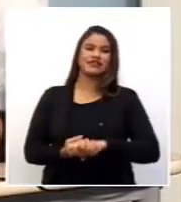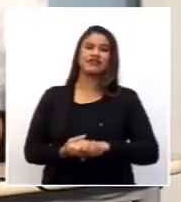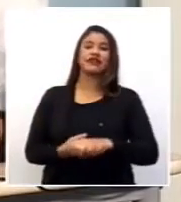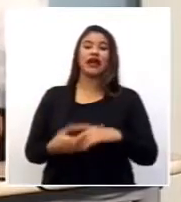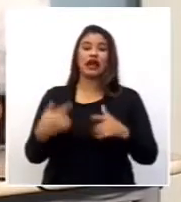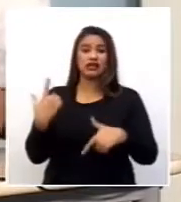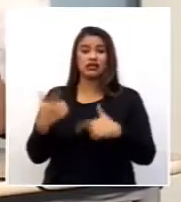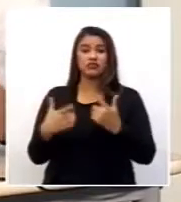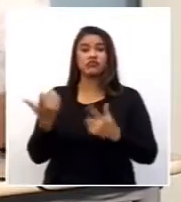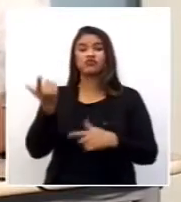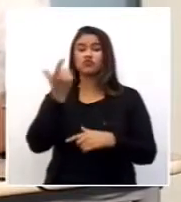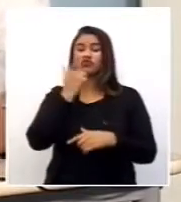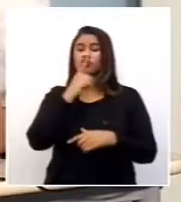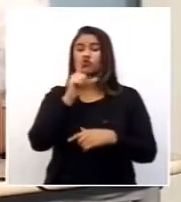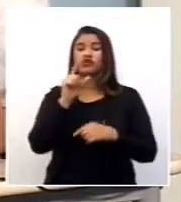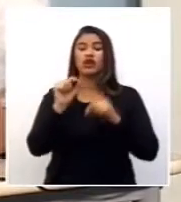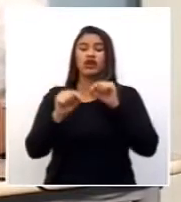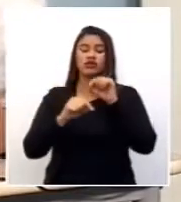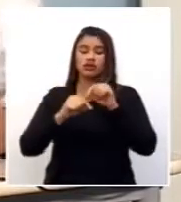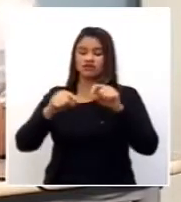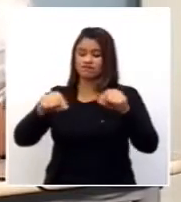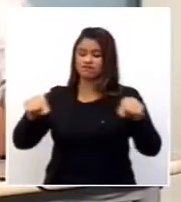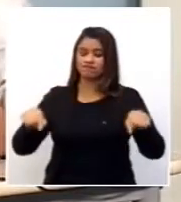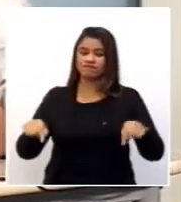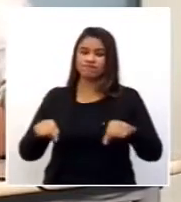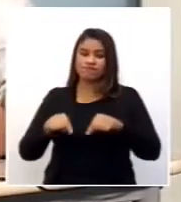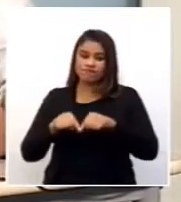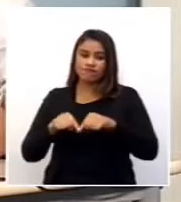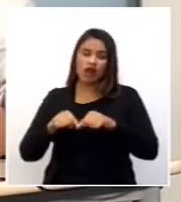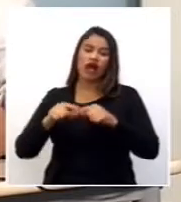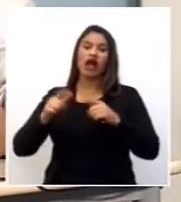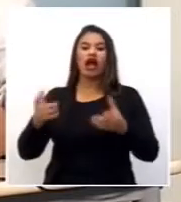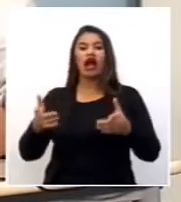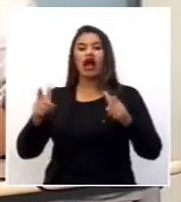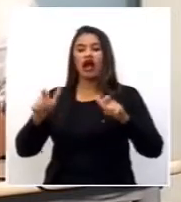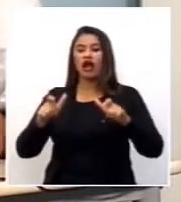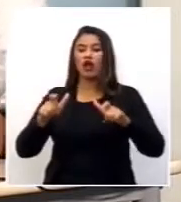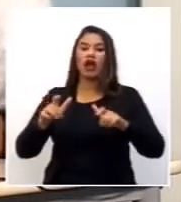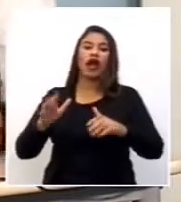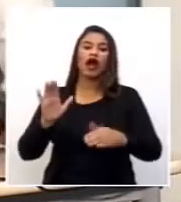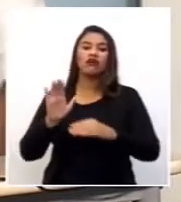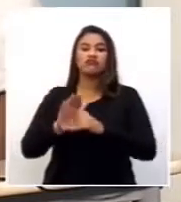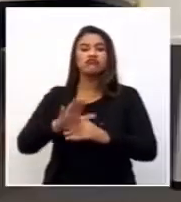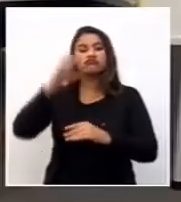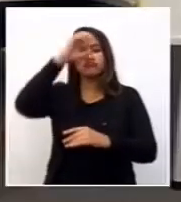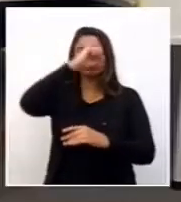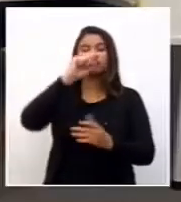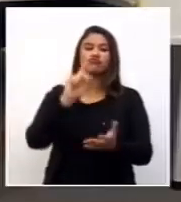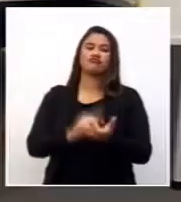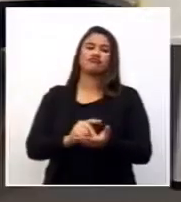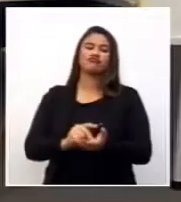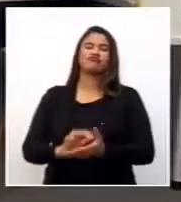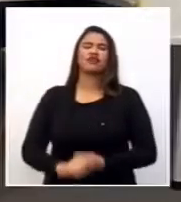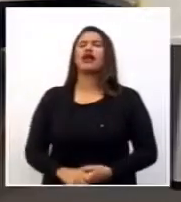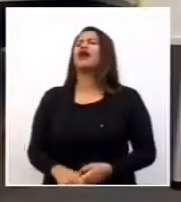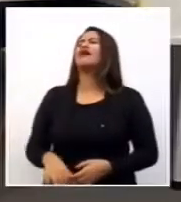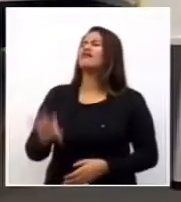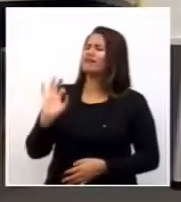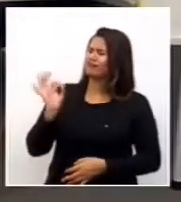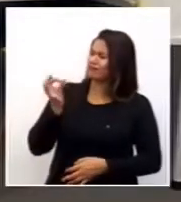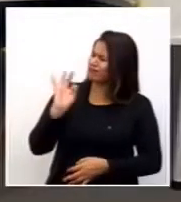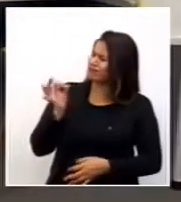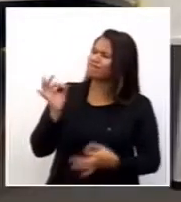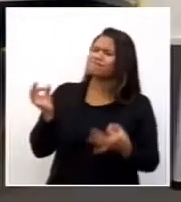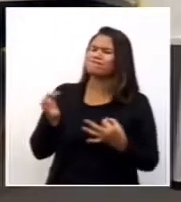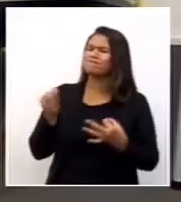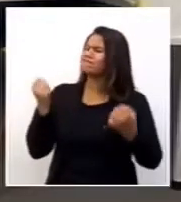conseguir montar um ambiente favorável à aprendizagem. Não é isso? Perfeito, Bruno. Perfeitas colocações, né?